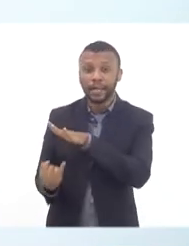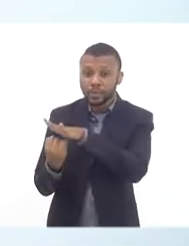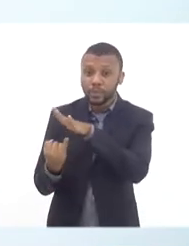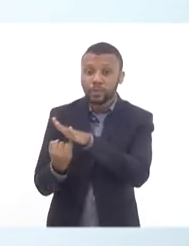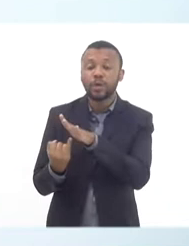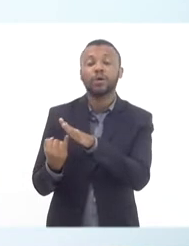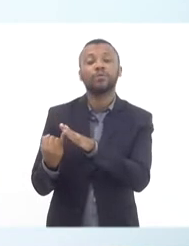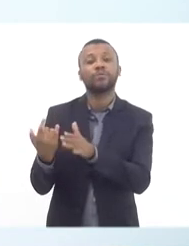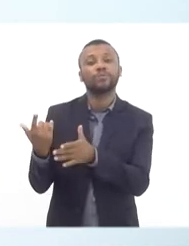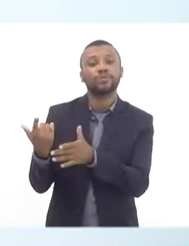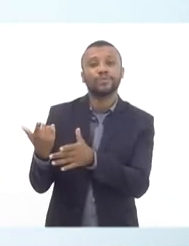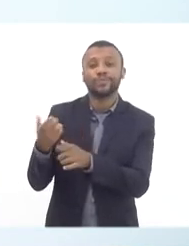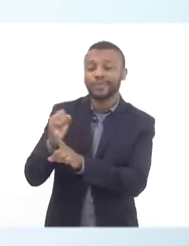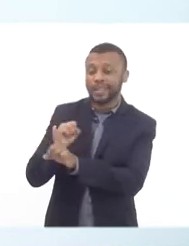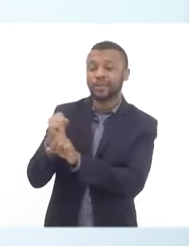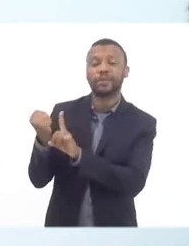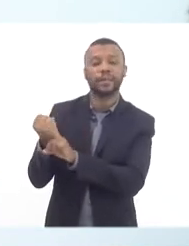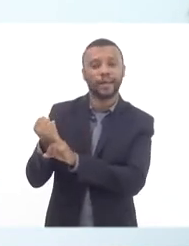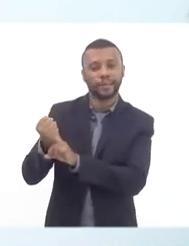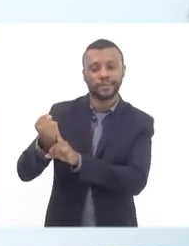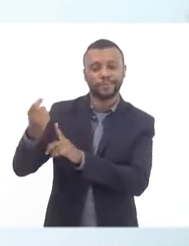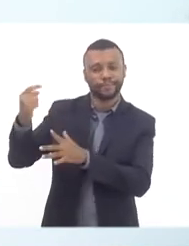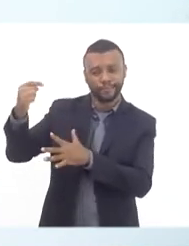para o cumprimento dos objetos elencados.